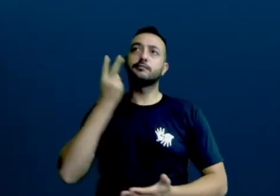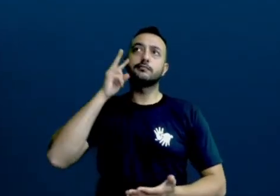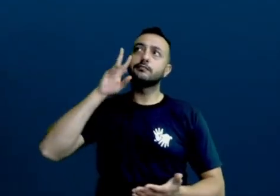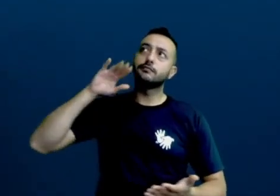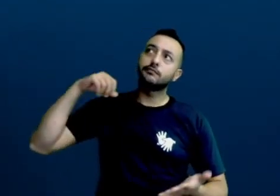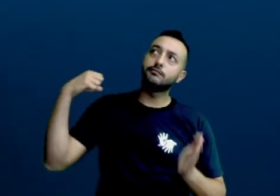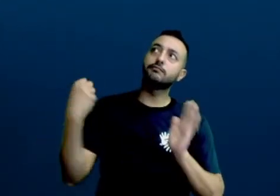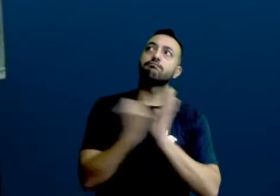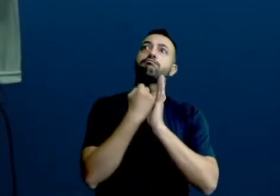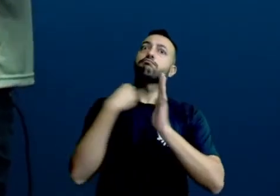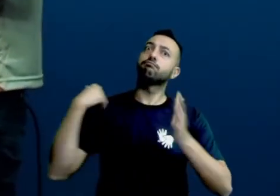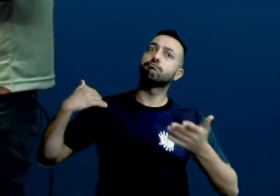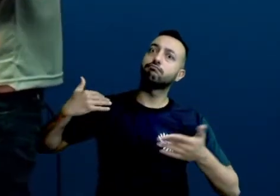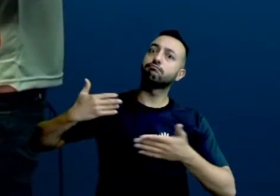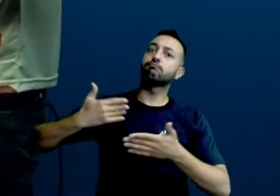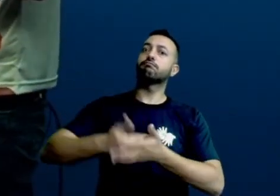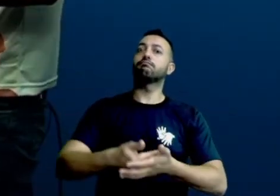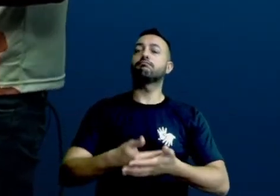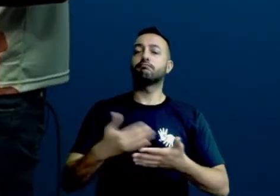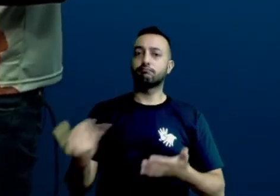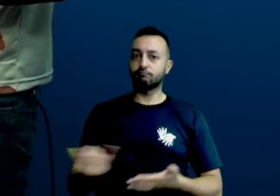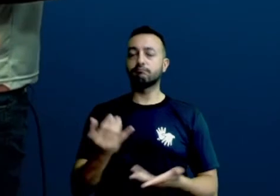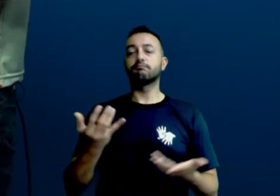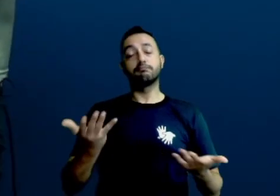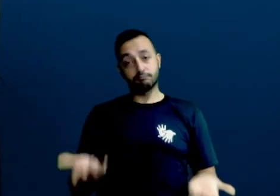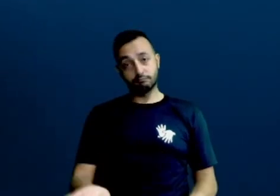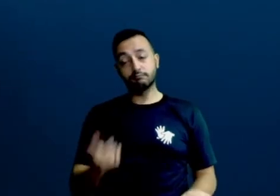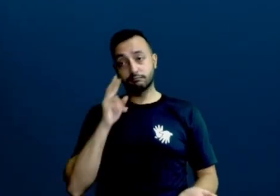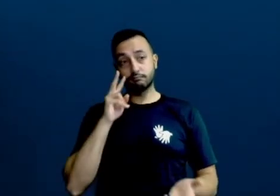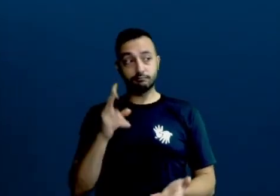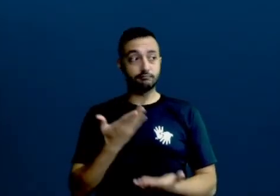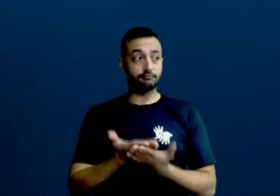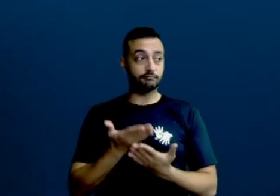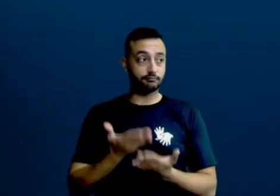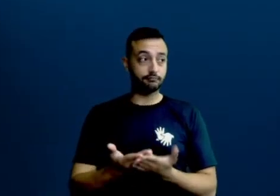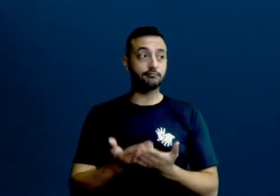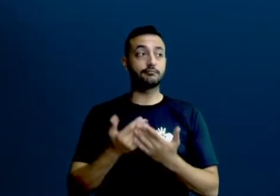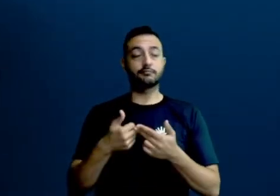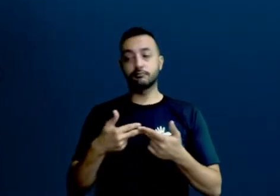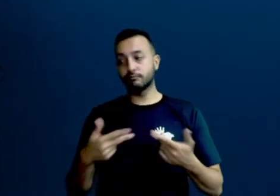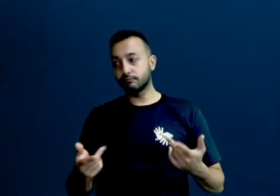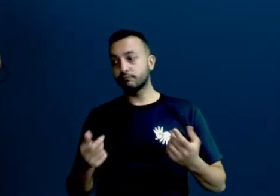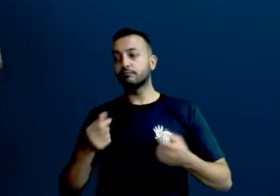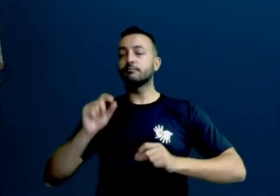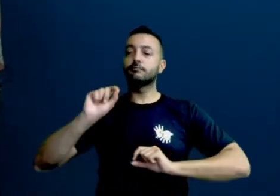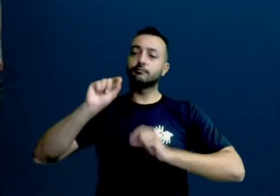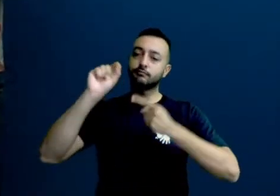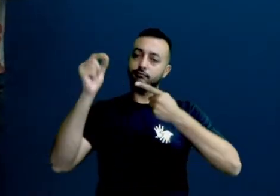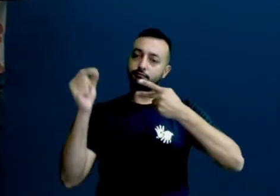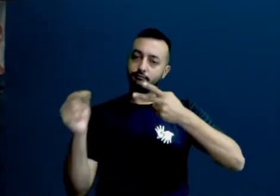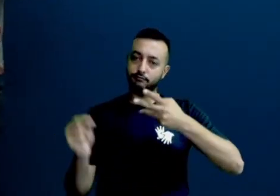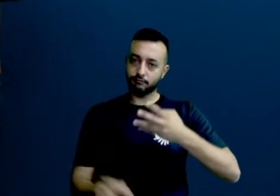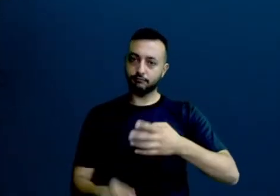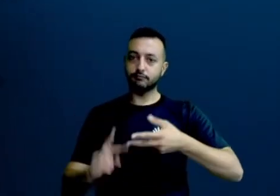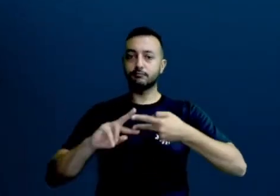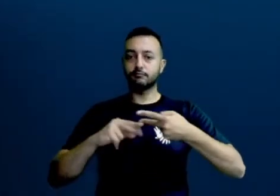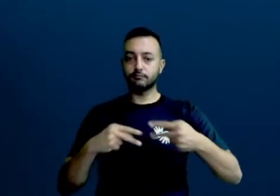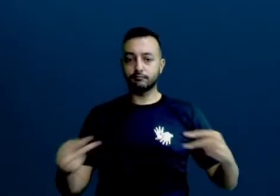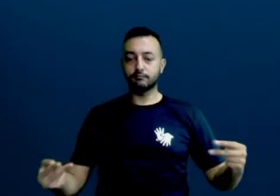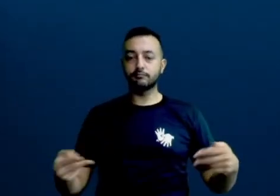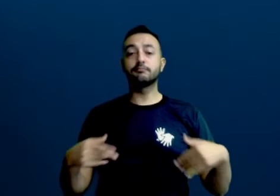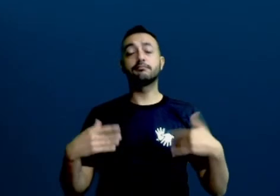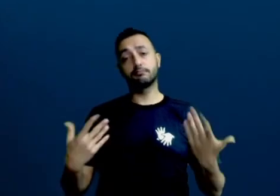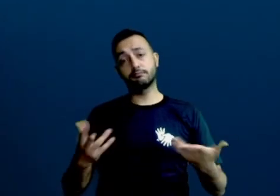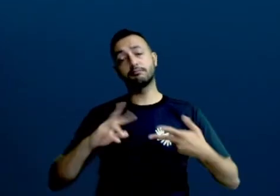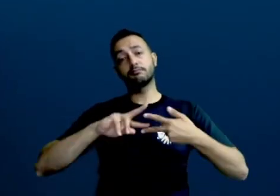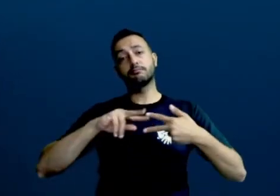histórico tão importante e a gente viu Nessa nossa aula a gente pode estudar vários conceitos da genética né Nós vemos